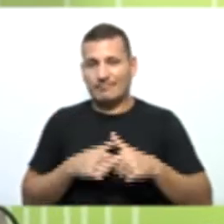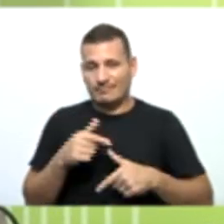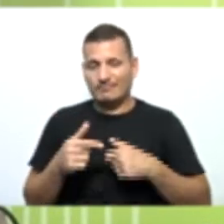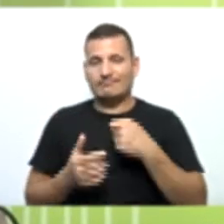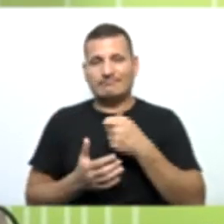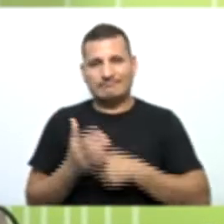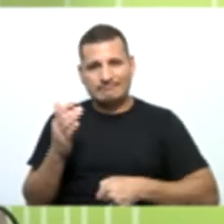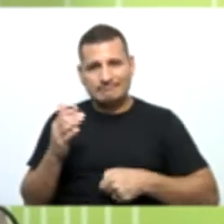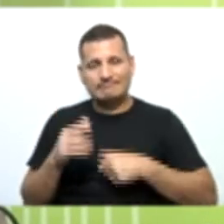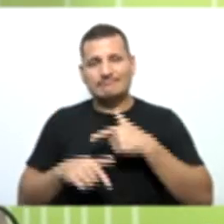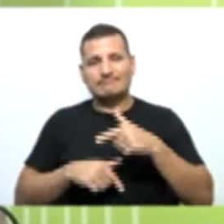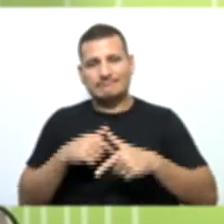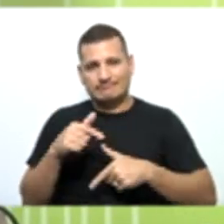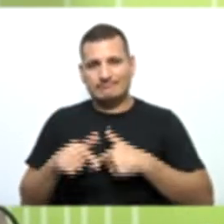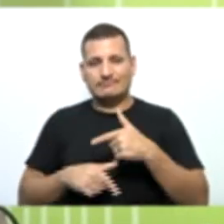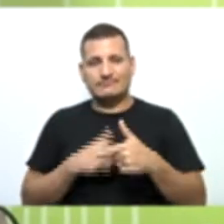vezes,